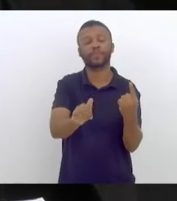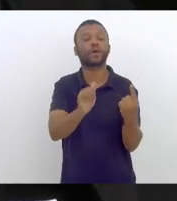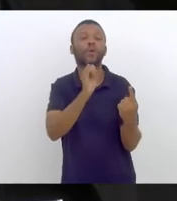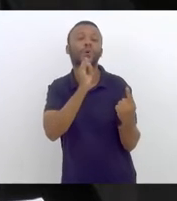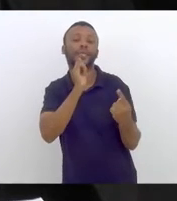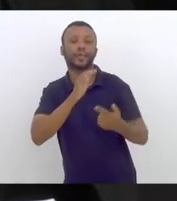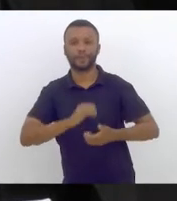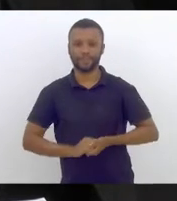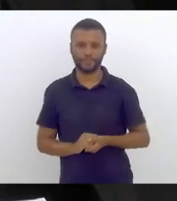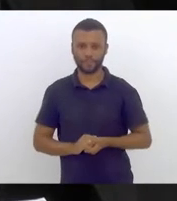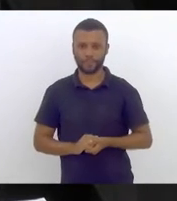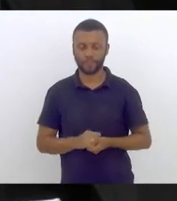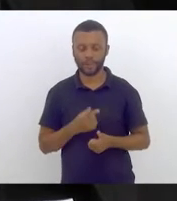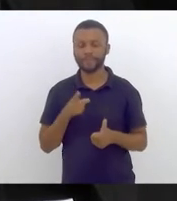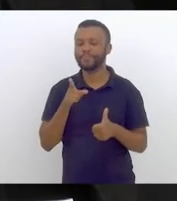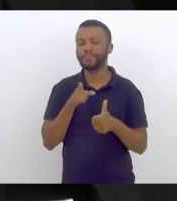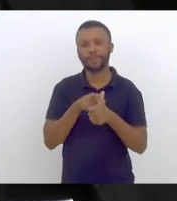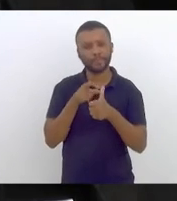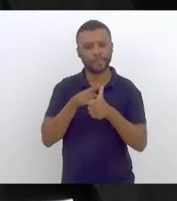Se não, vejamos.